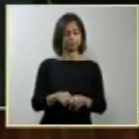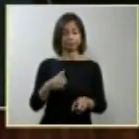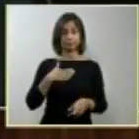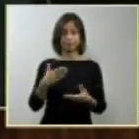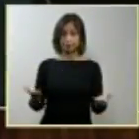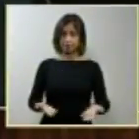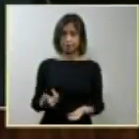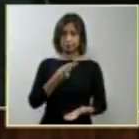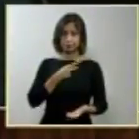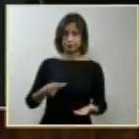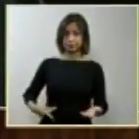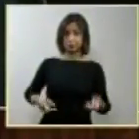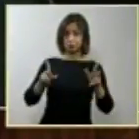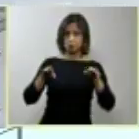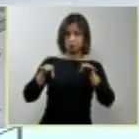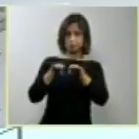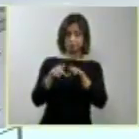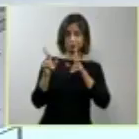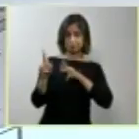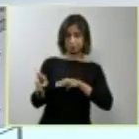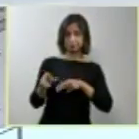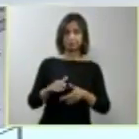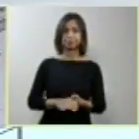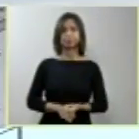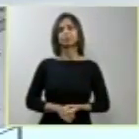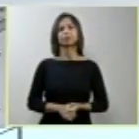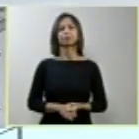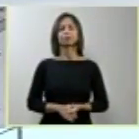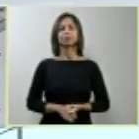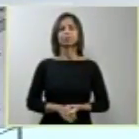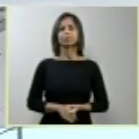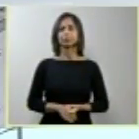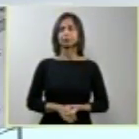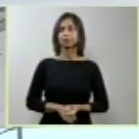nesse mesmo instituto. Com a palavra, Sua Excelência.